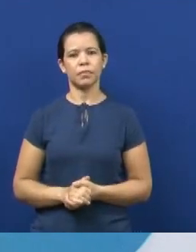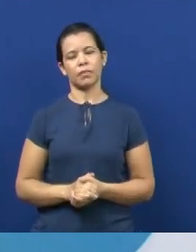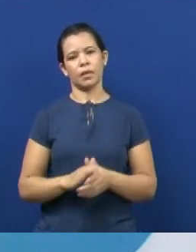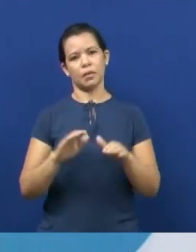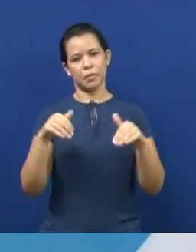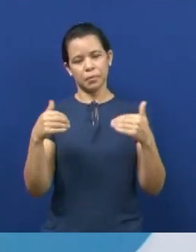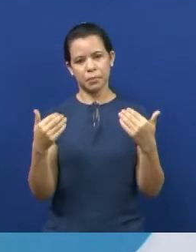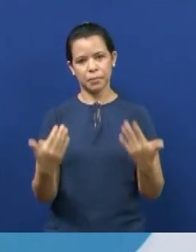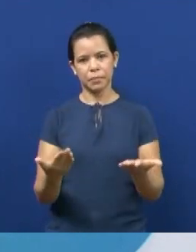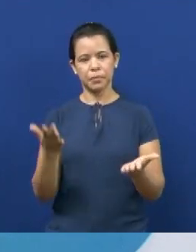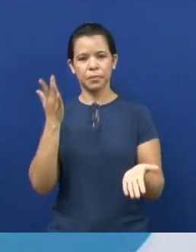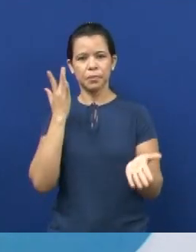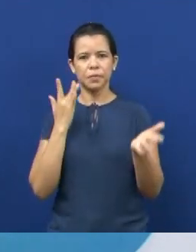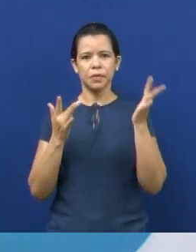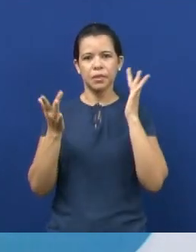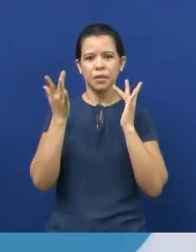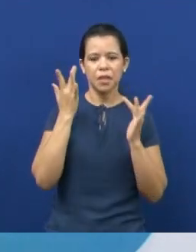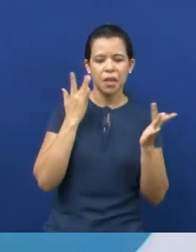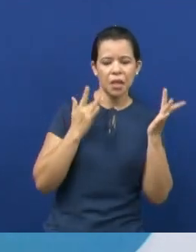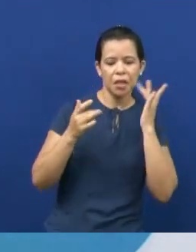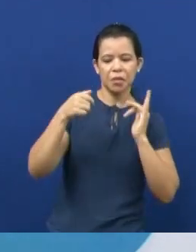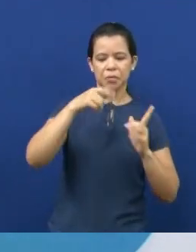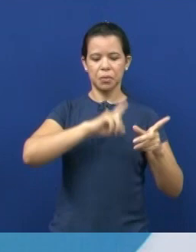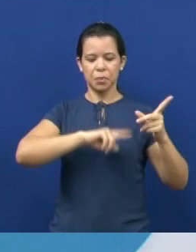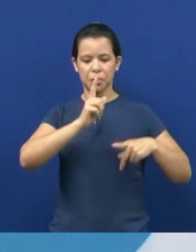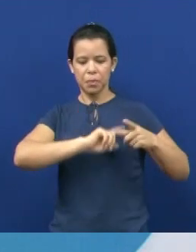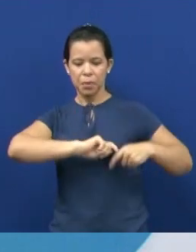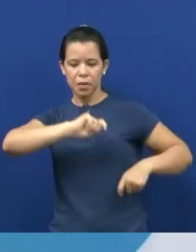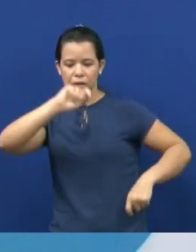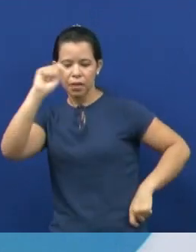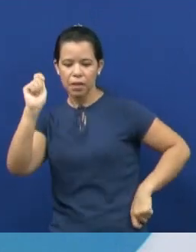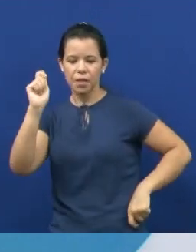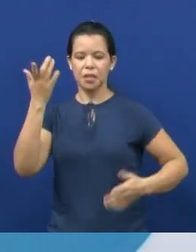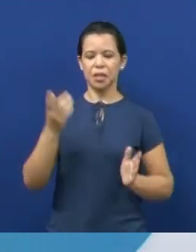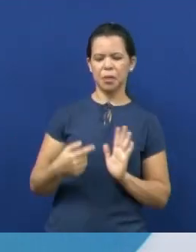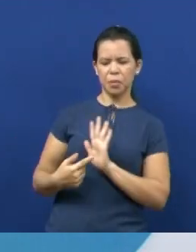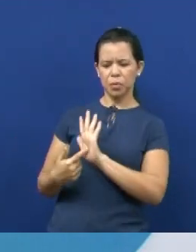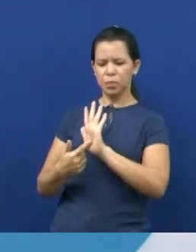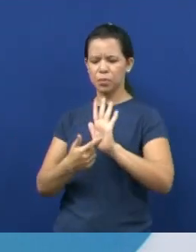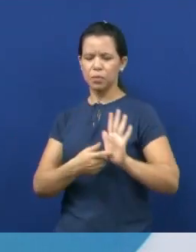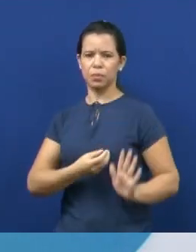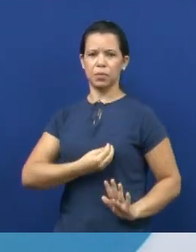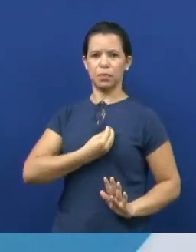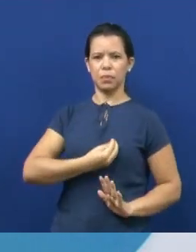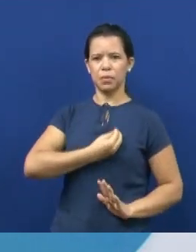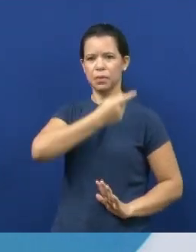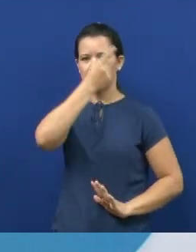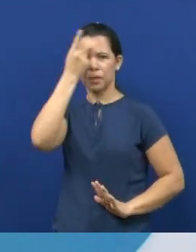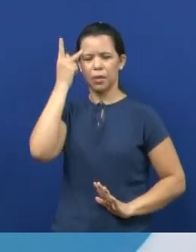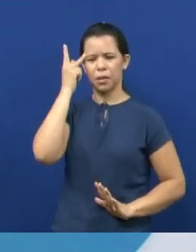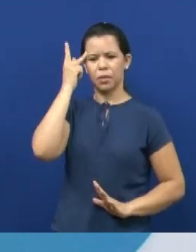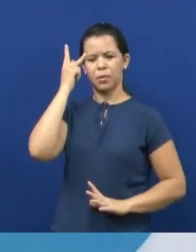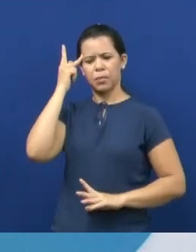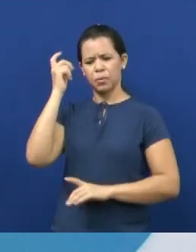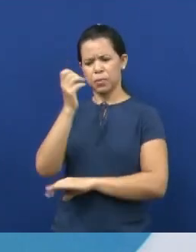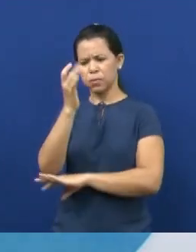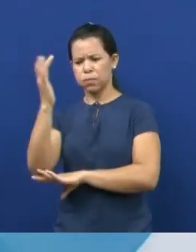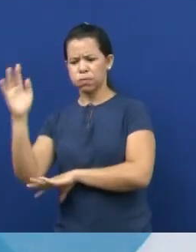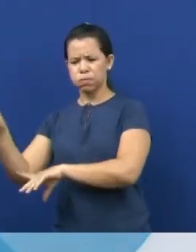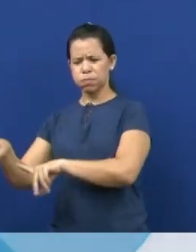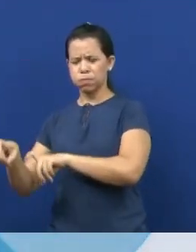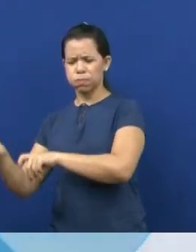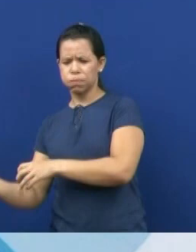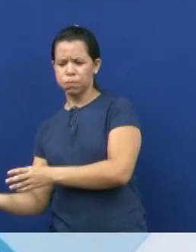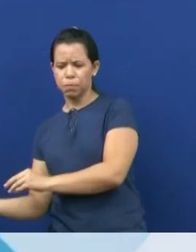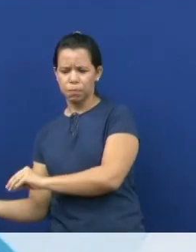seu início na dramaturgia do homem da floresta o homem que sair da floresta e chegava na cidade passava as suas dificuldades